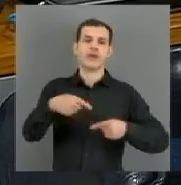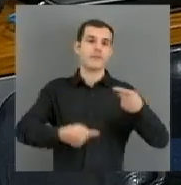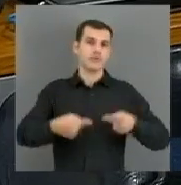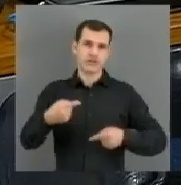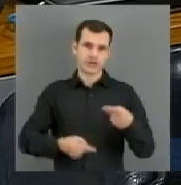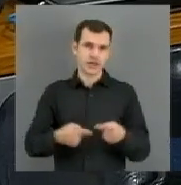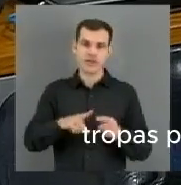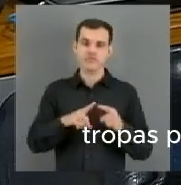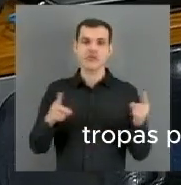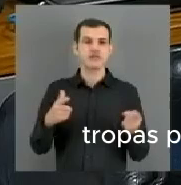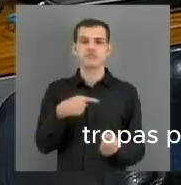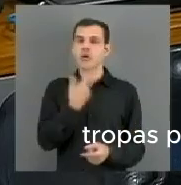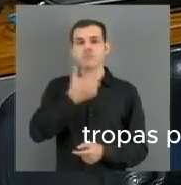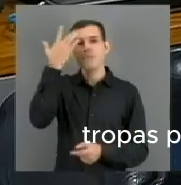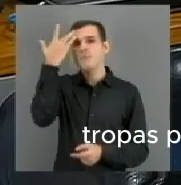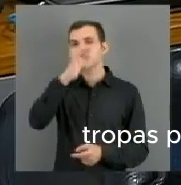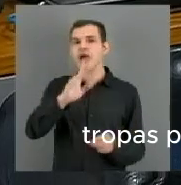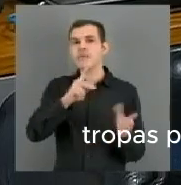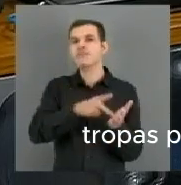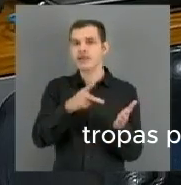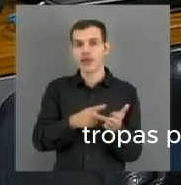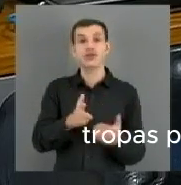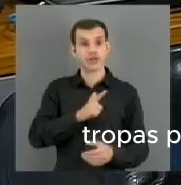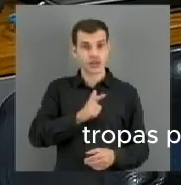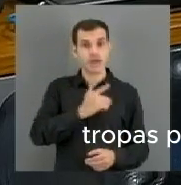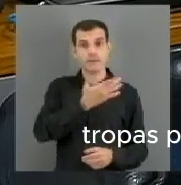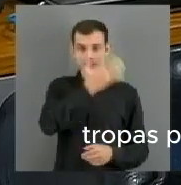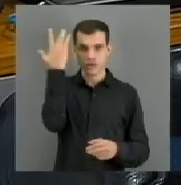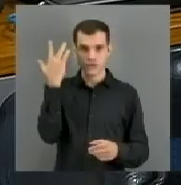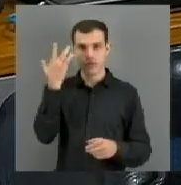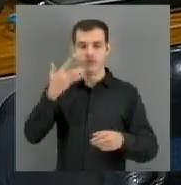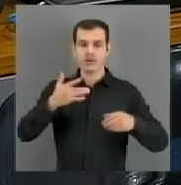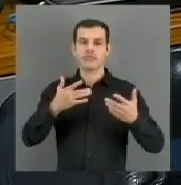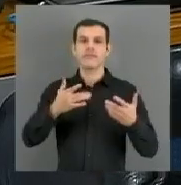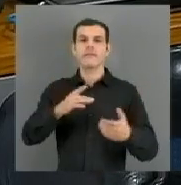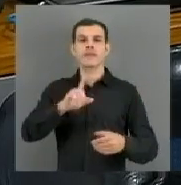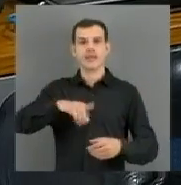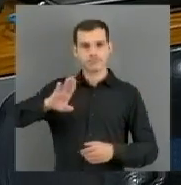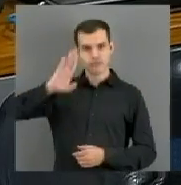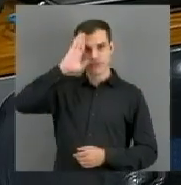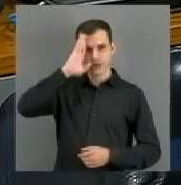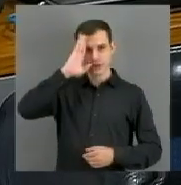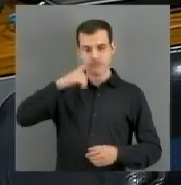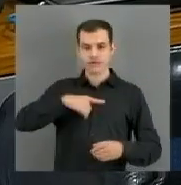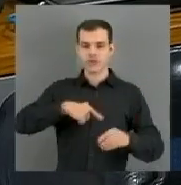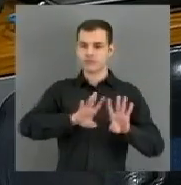aqui, relatando, tropas posicionadas para defender o patrimônio público e não foram acionadas pelo ministro da